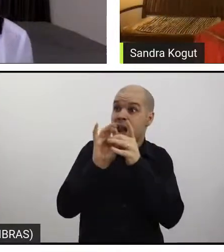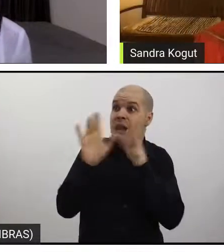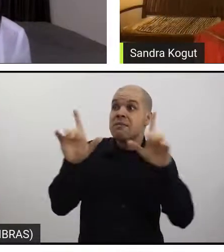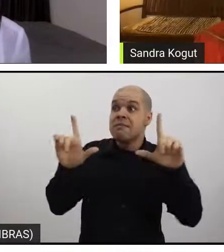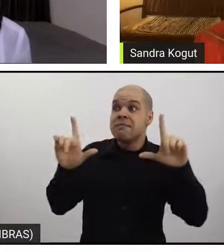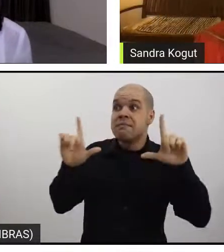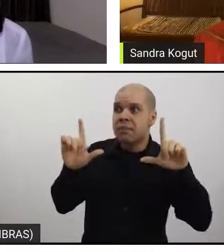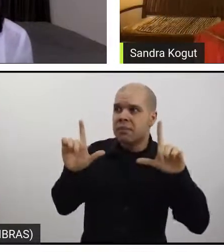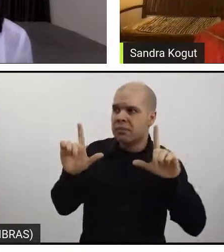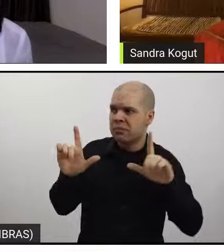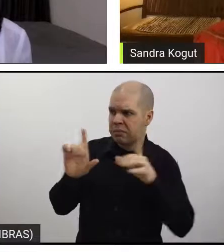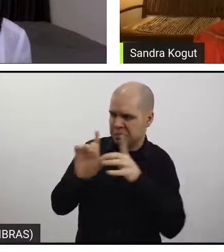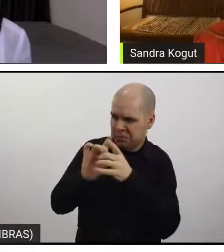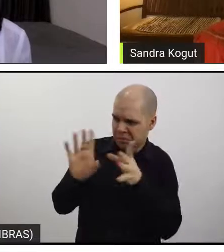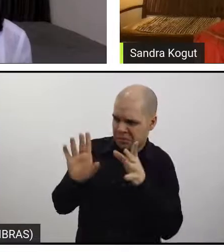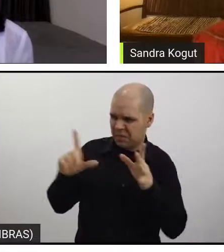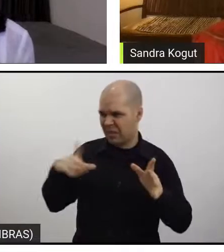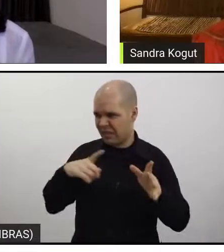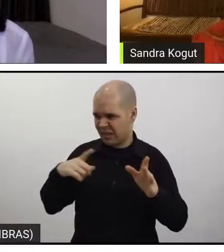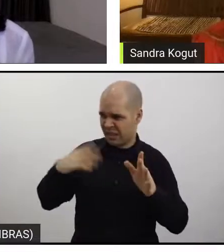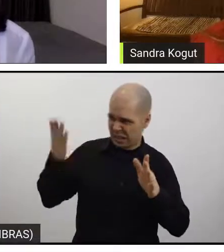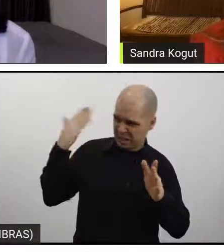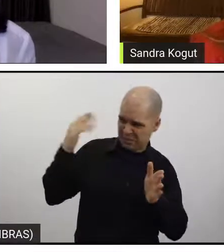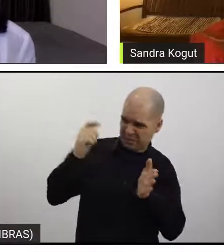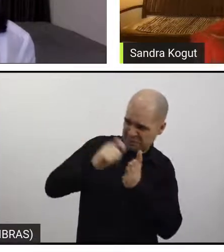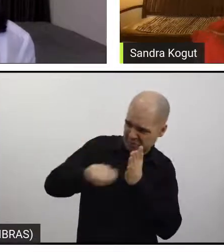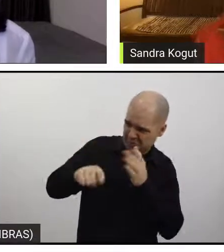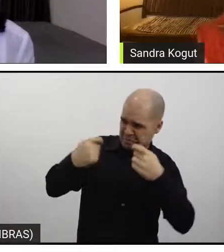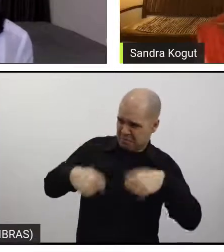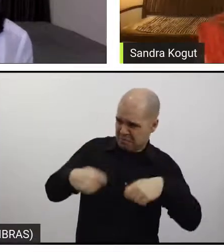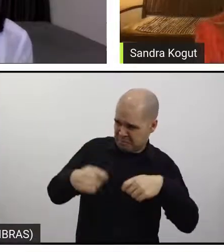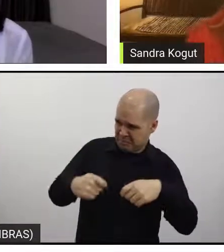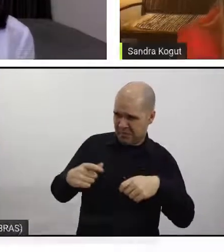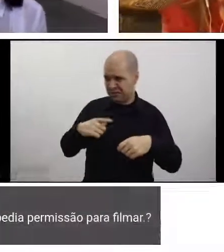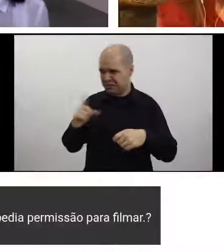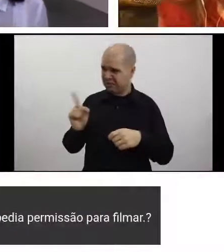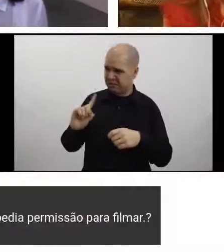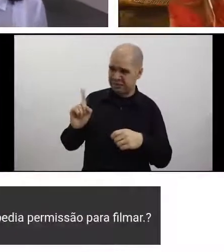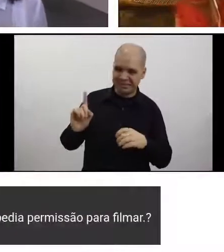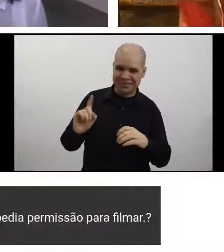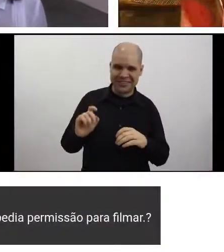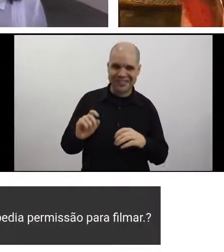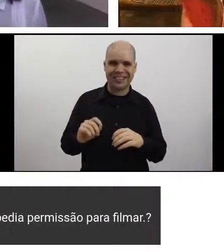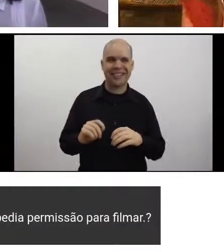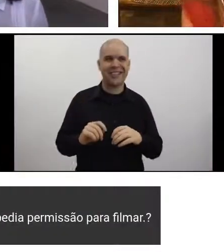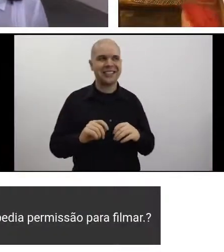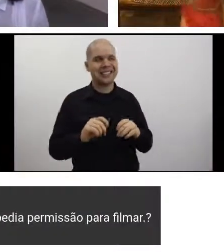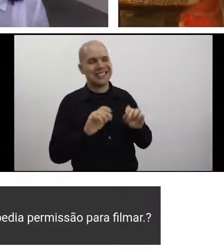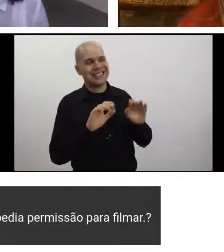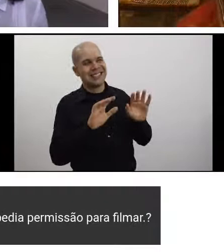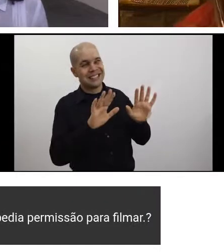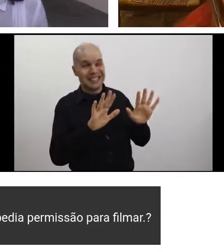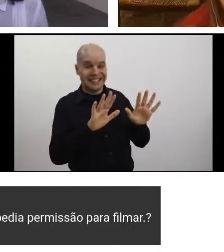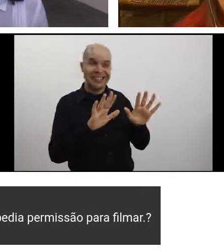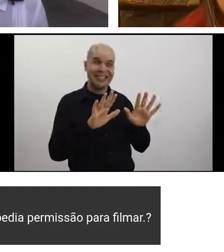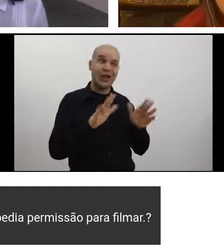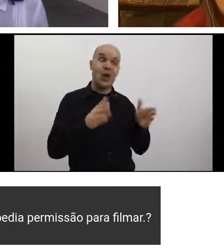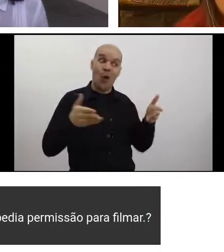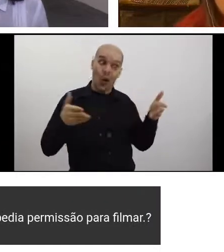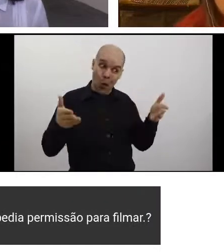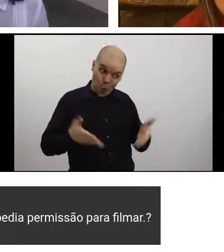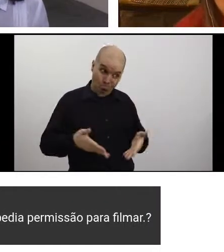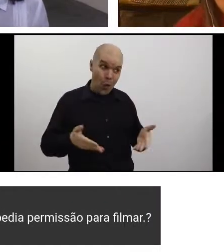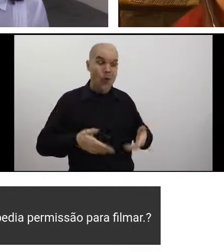para entrevistar, para filmar, né? Mais ou menos, assim, hoje em dia isso se estabeleceu, é um padrão,